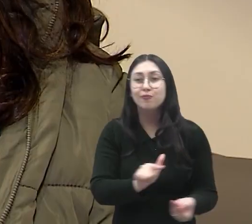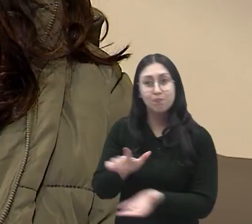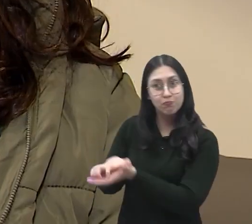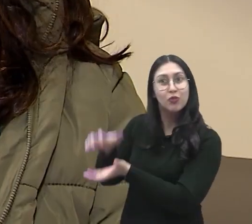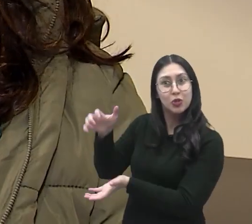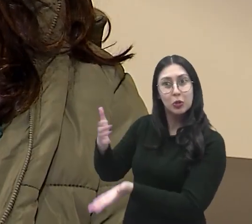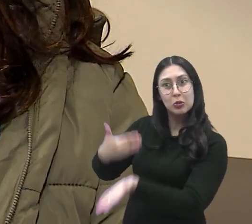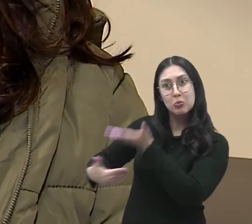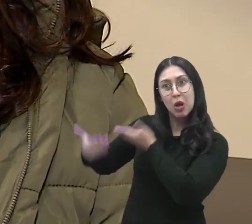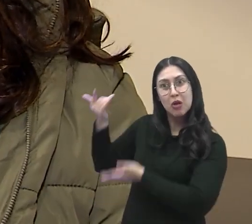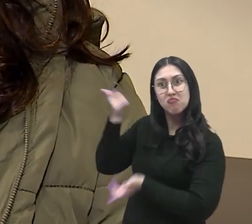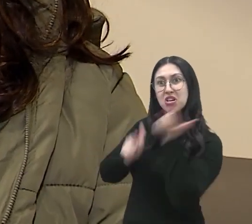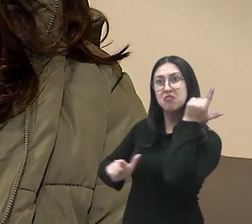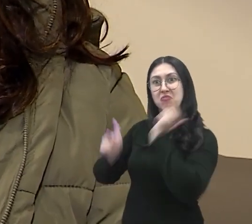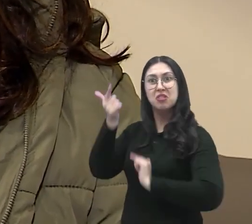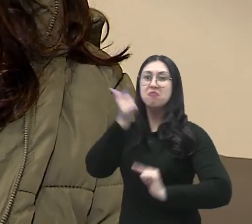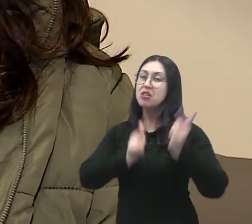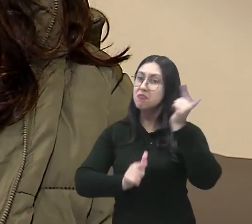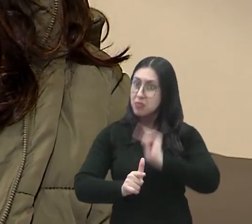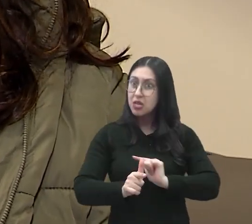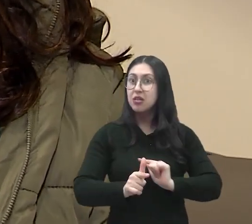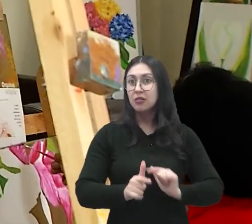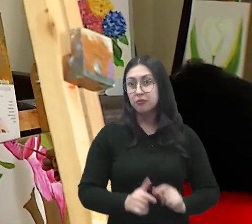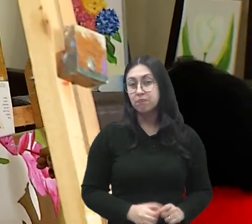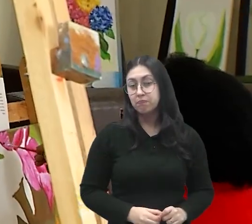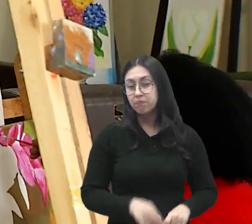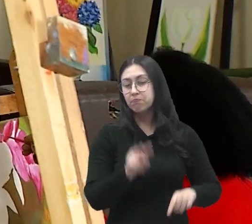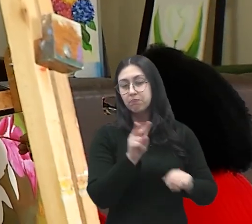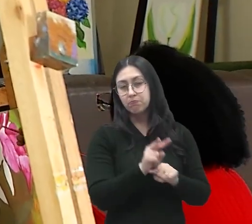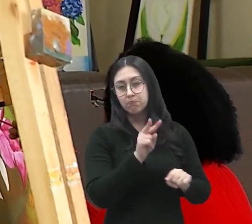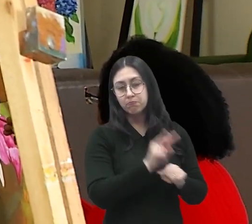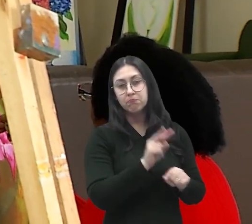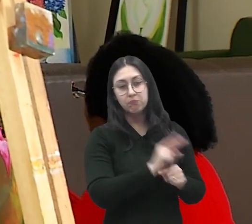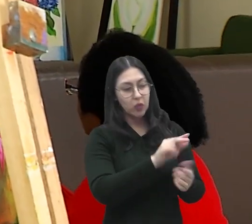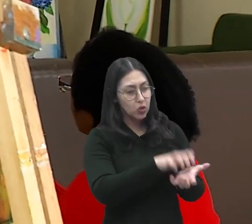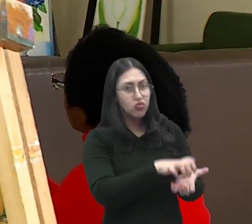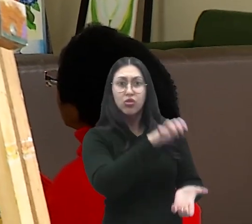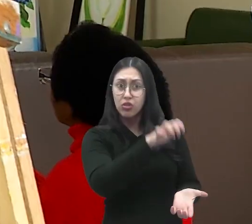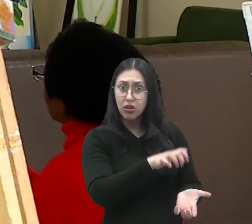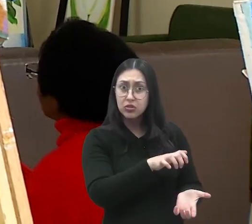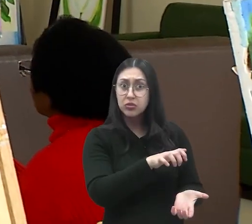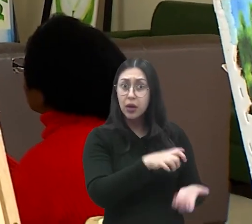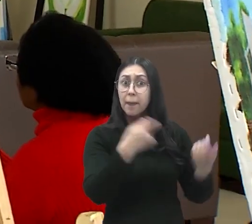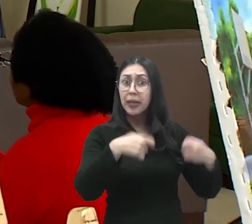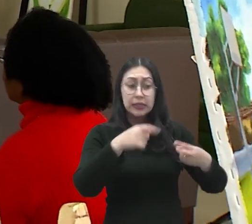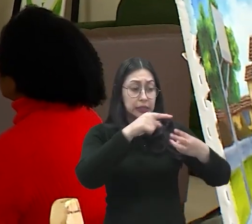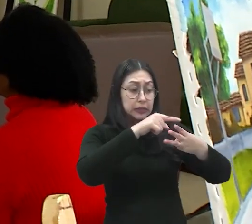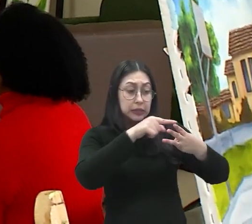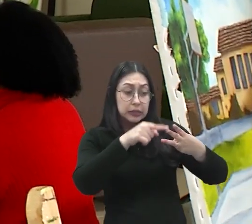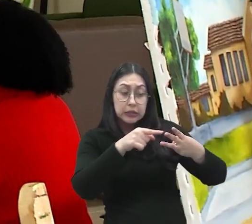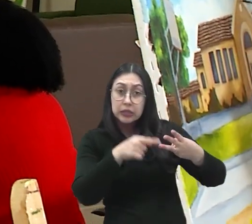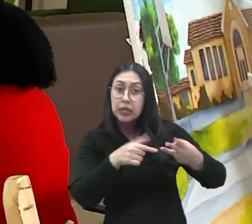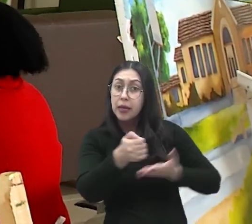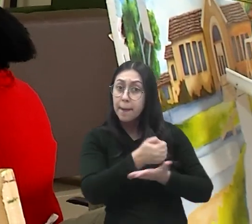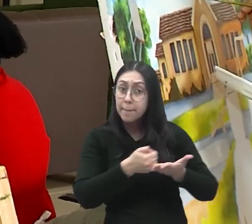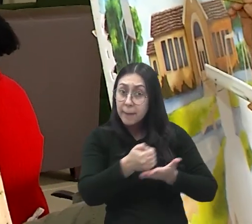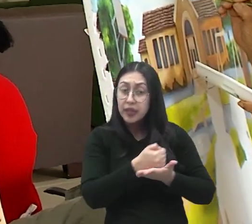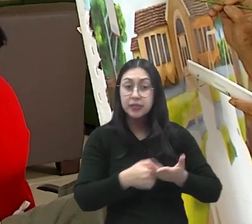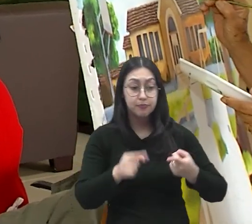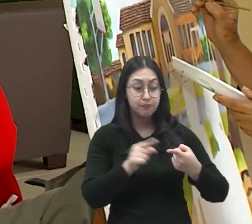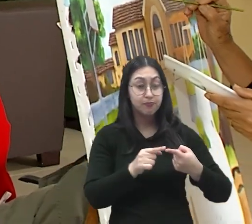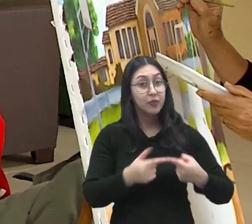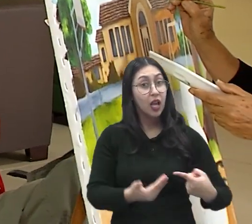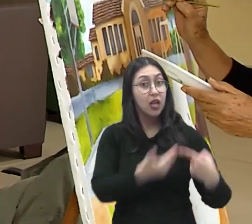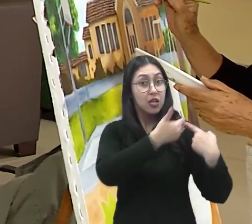todos nós foram aquelas pessoas que vieram antes de nós. A proteção da pessoa idosa deve ser garantida por 3 pilares: